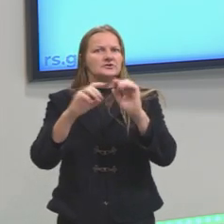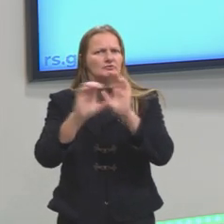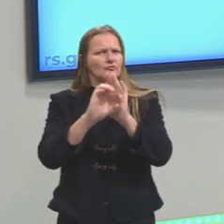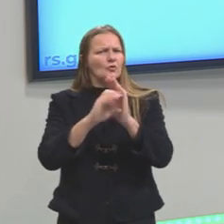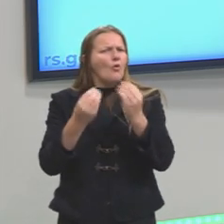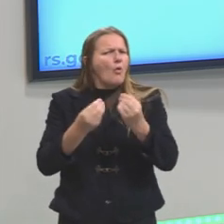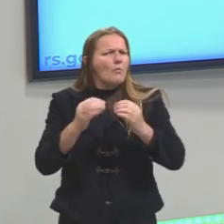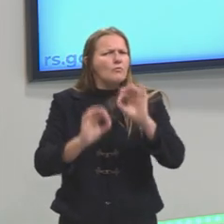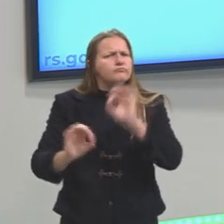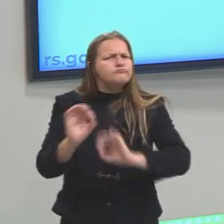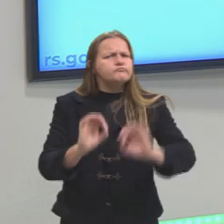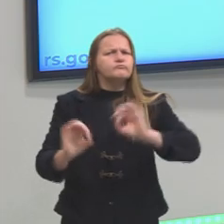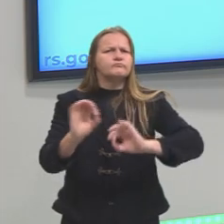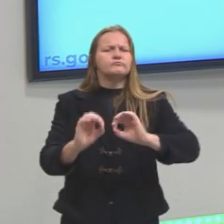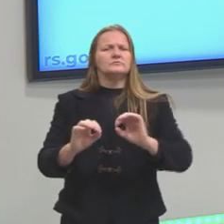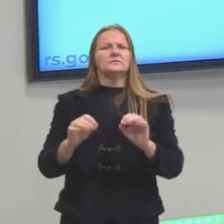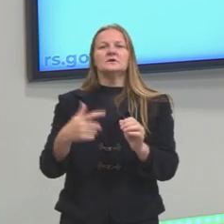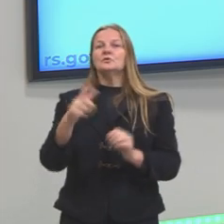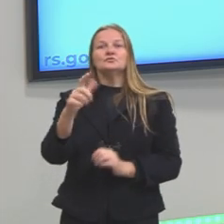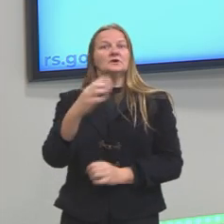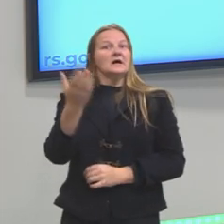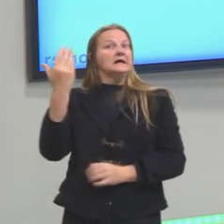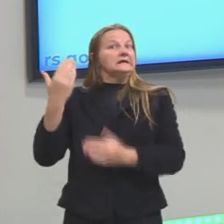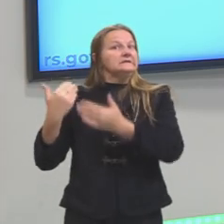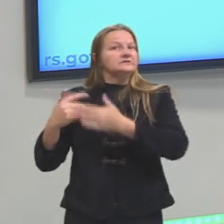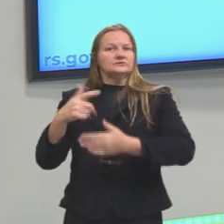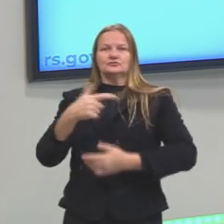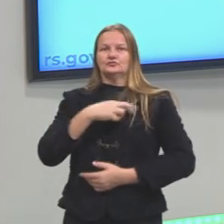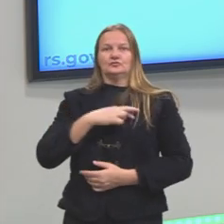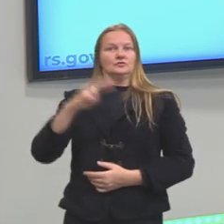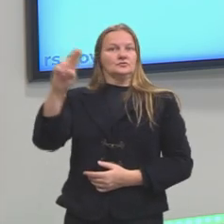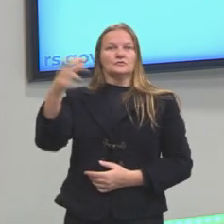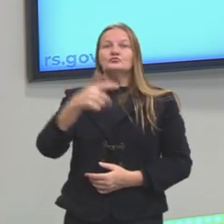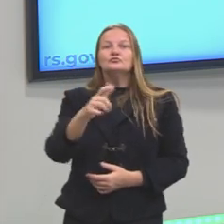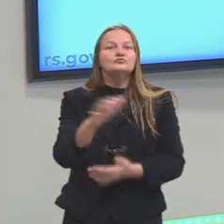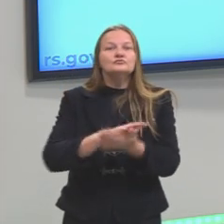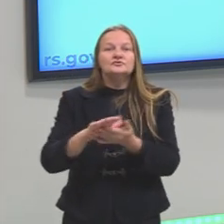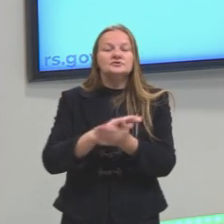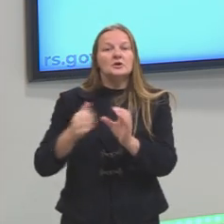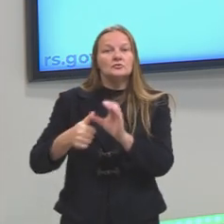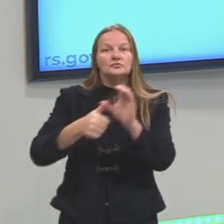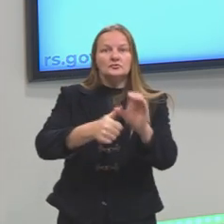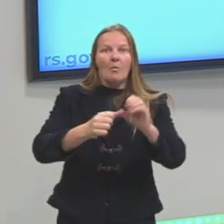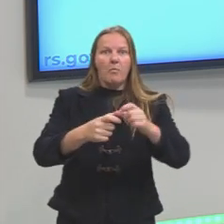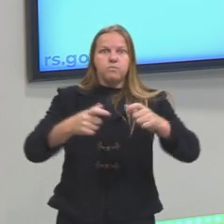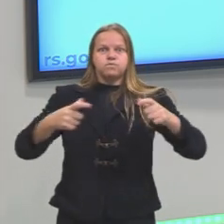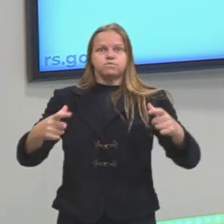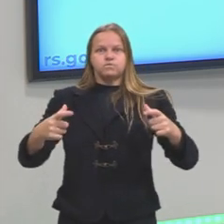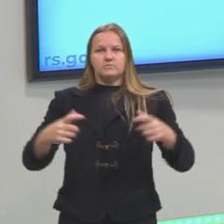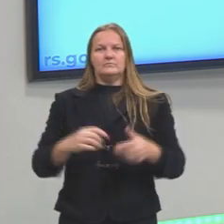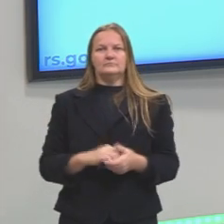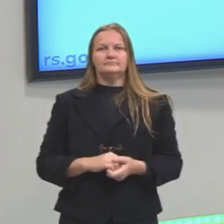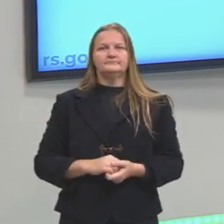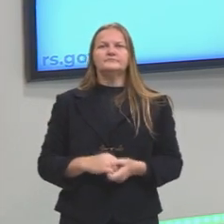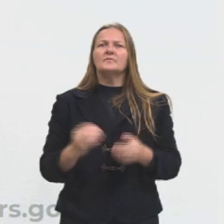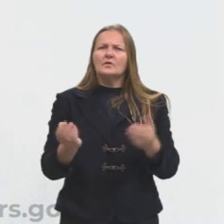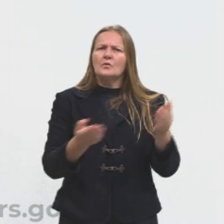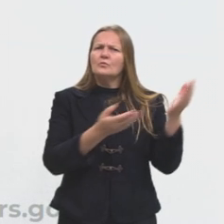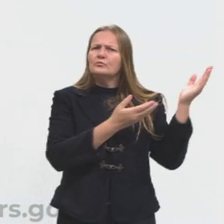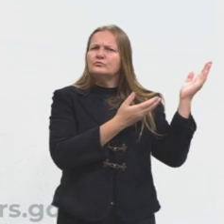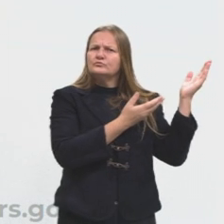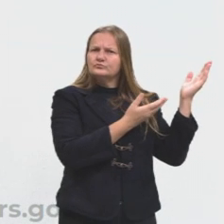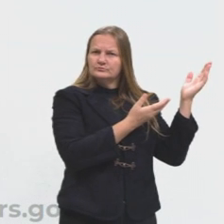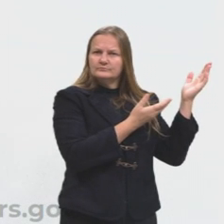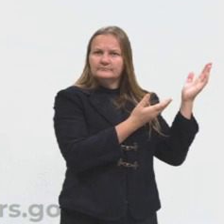que até então não havia nenhuma religião com o tamanho que tomou o cristianismo olha só é